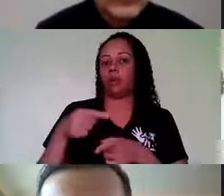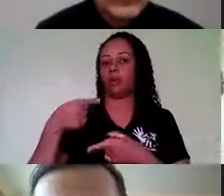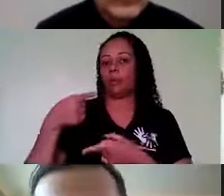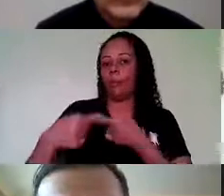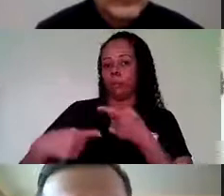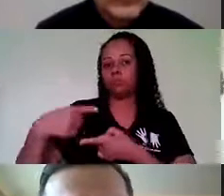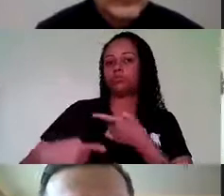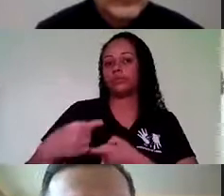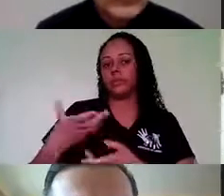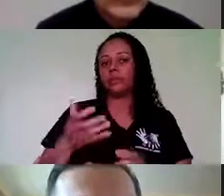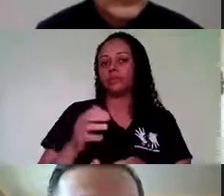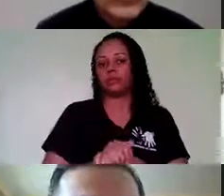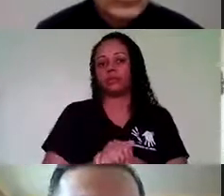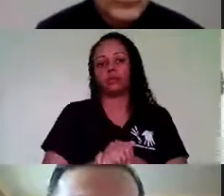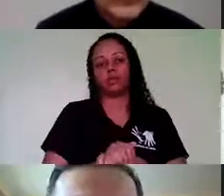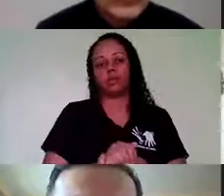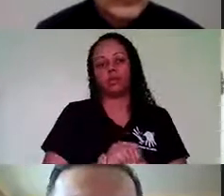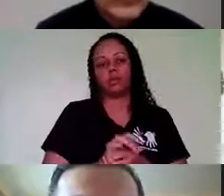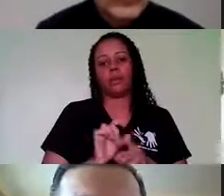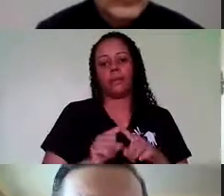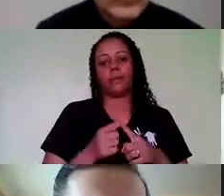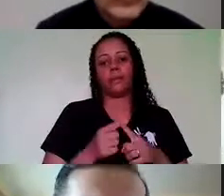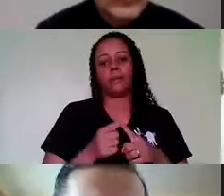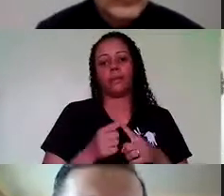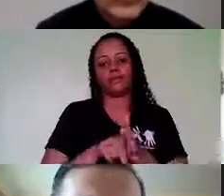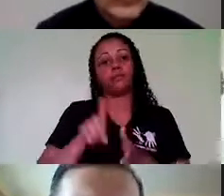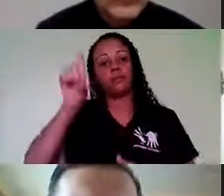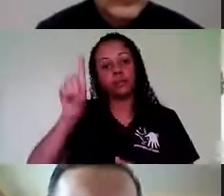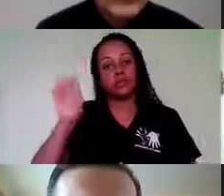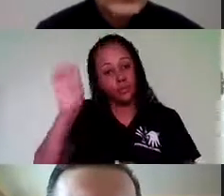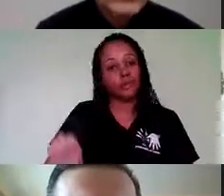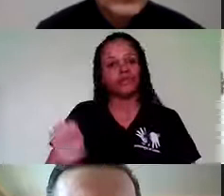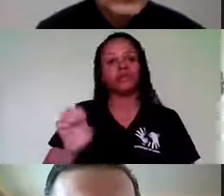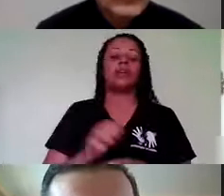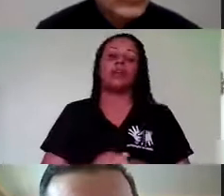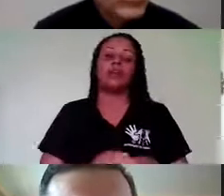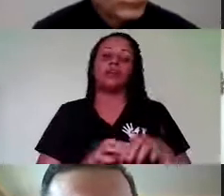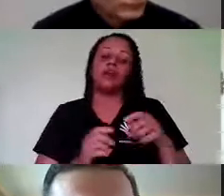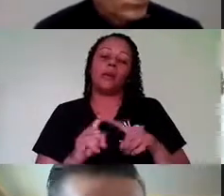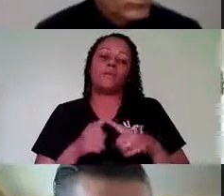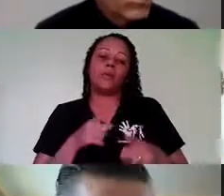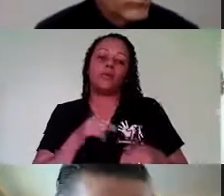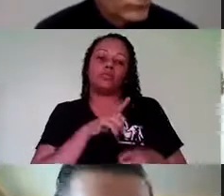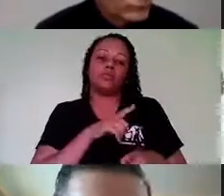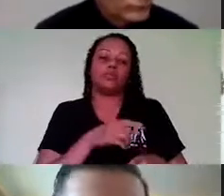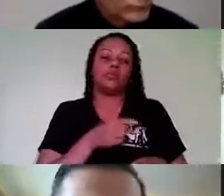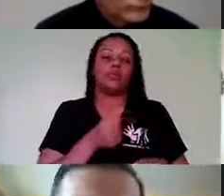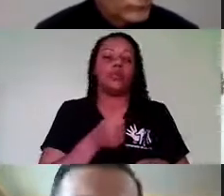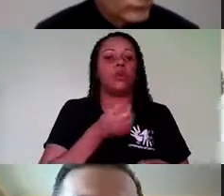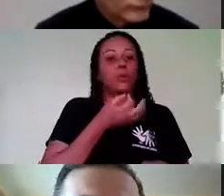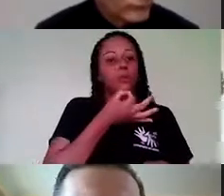bem modesta, mas sempre com a esquerda, e tive a oportunidade esse ano de conversar com uma grande liderança da